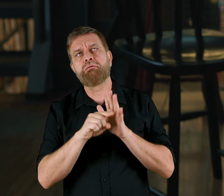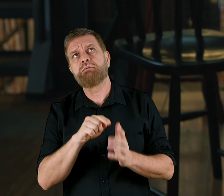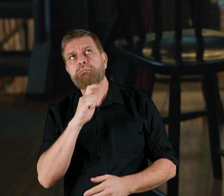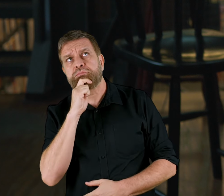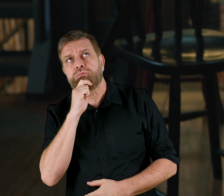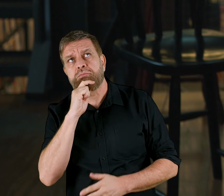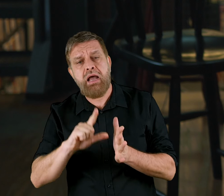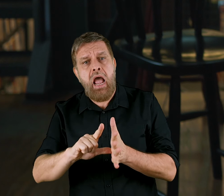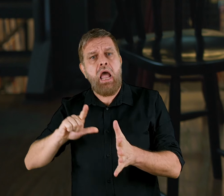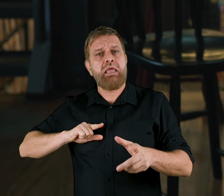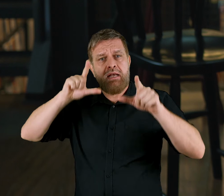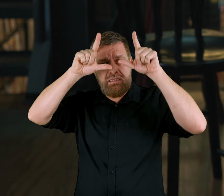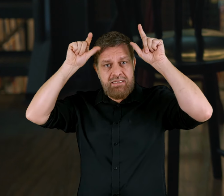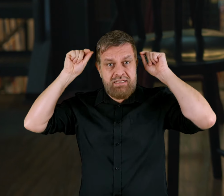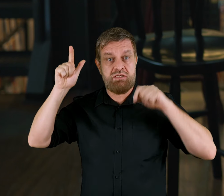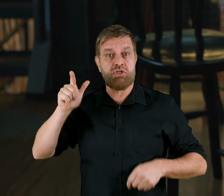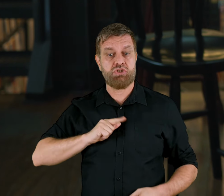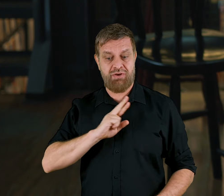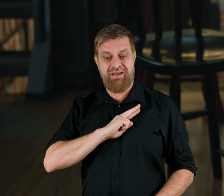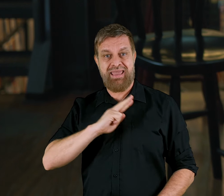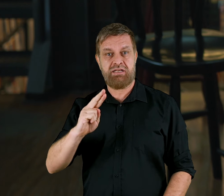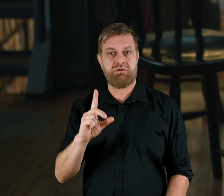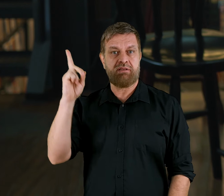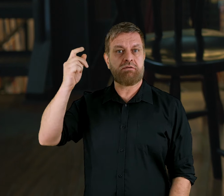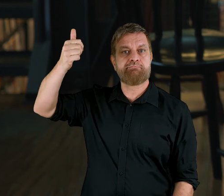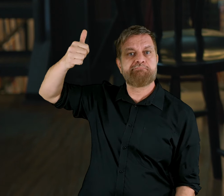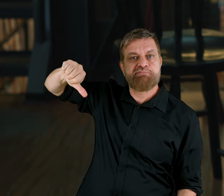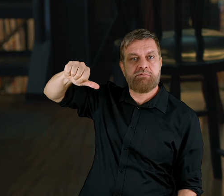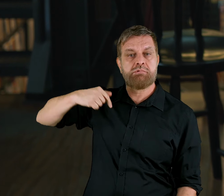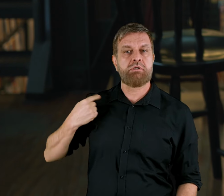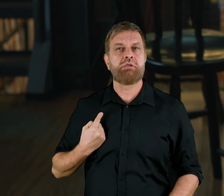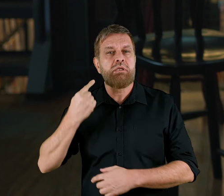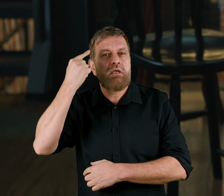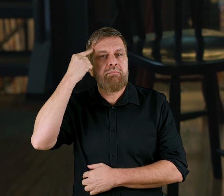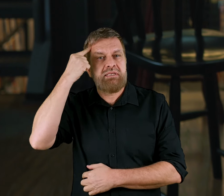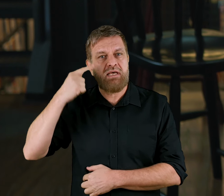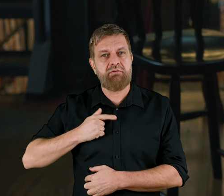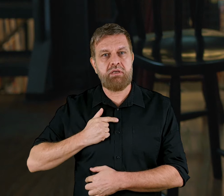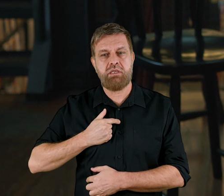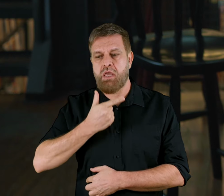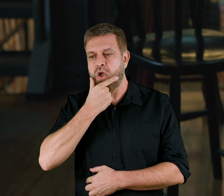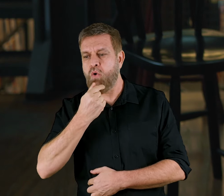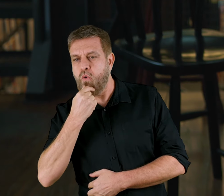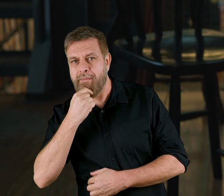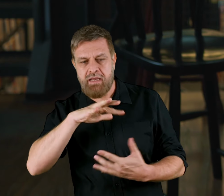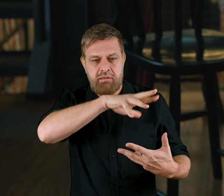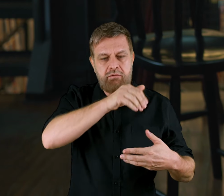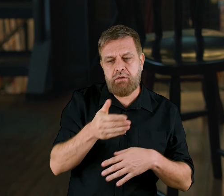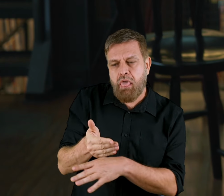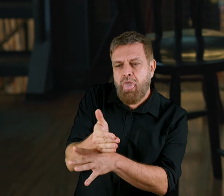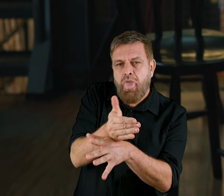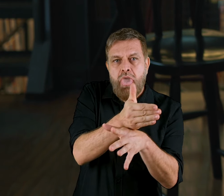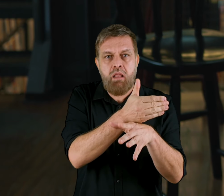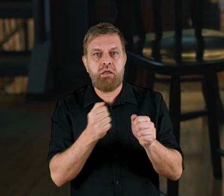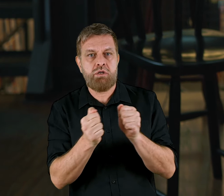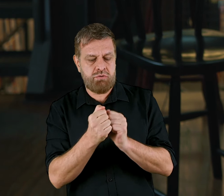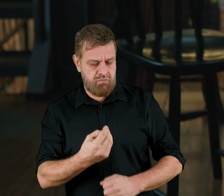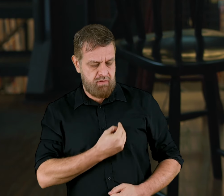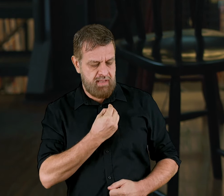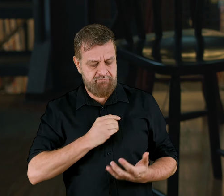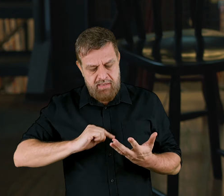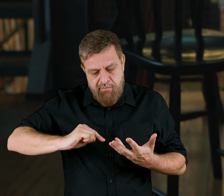antes dos gregos? Havia muitas religiões pagãs que imaginavam que o humano estaria disperso na natureza, nos seres vivos, nos